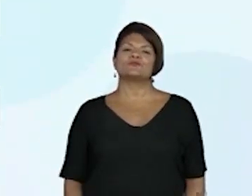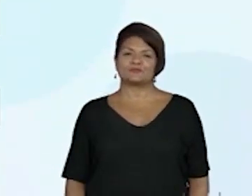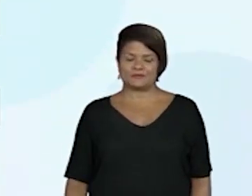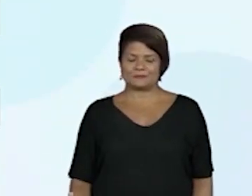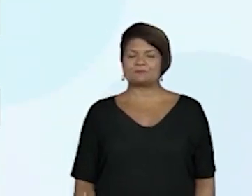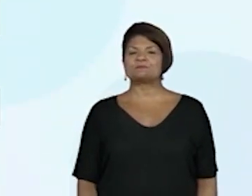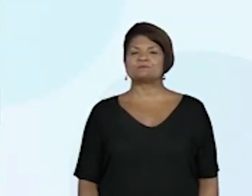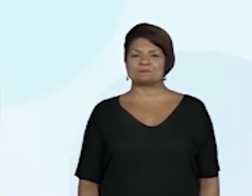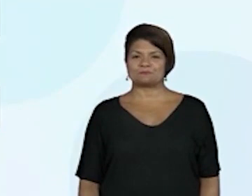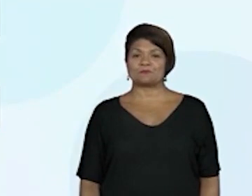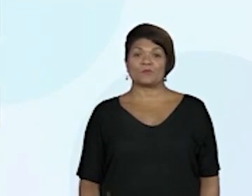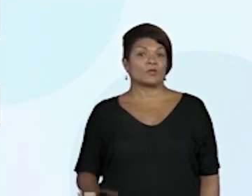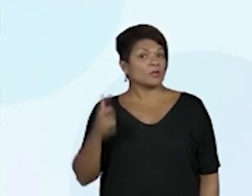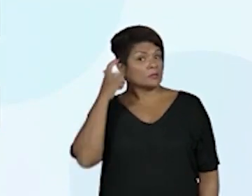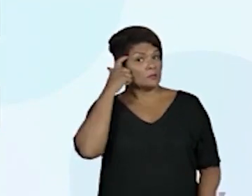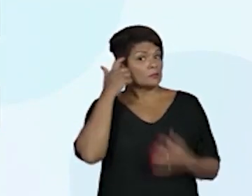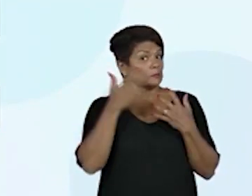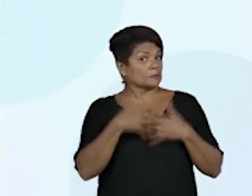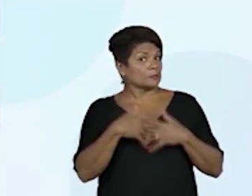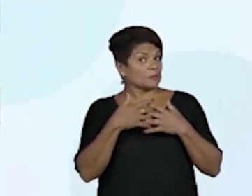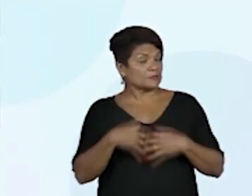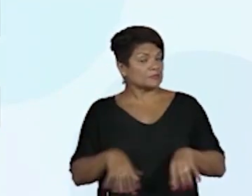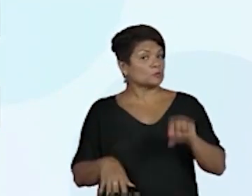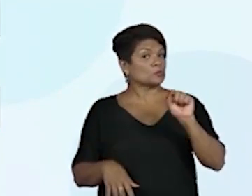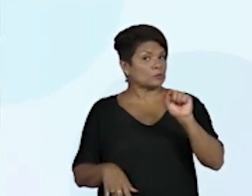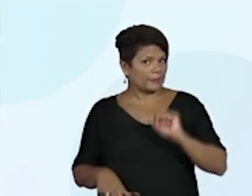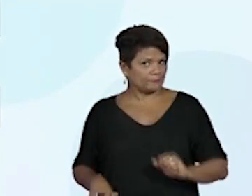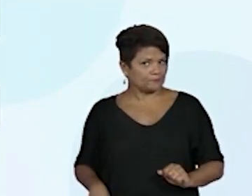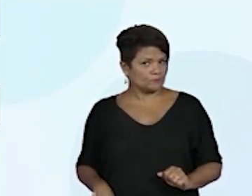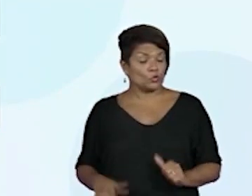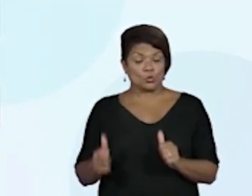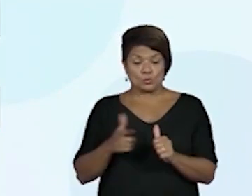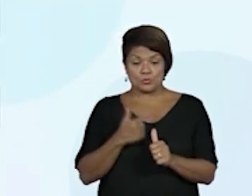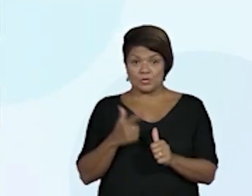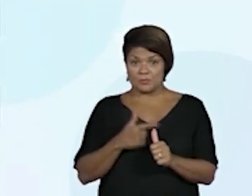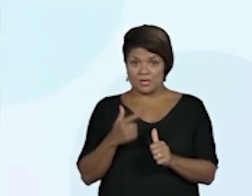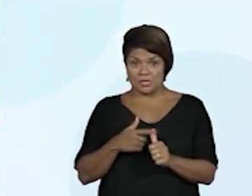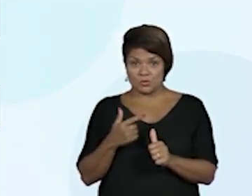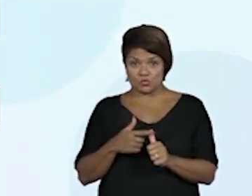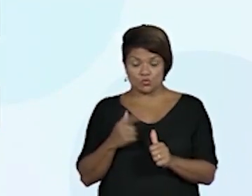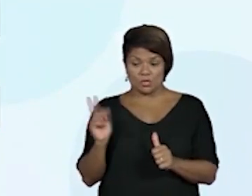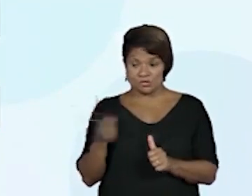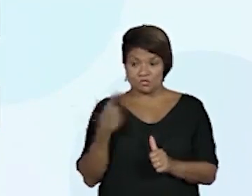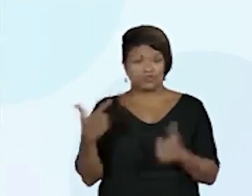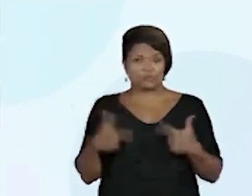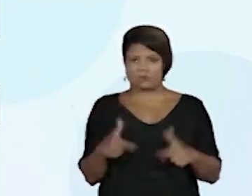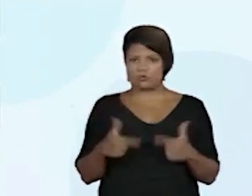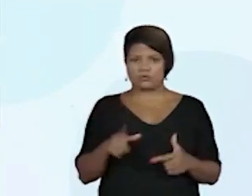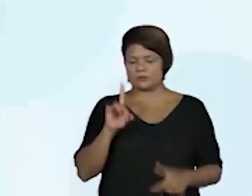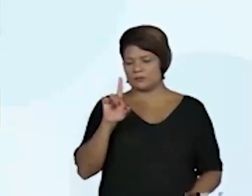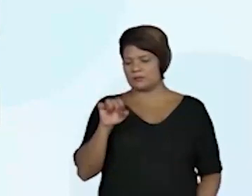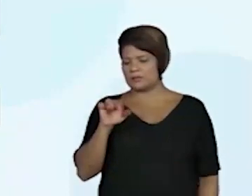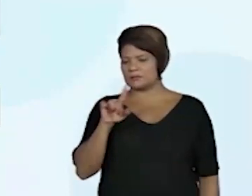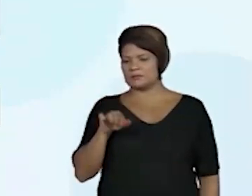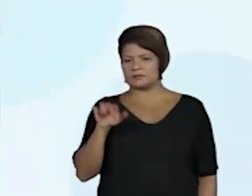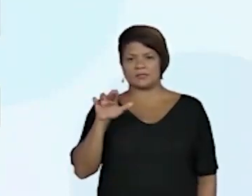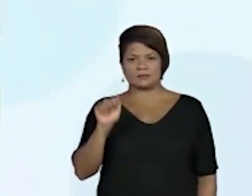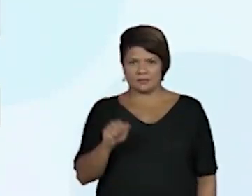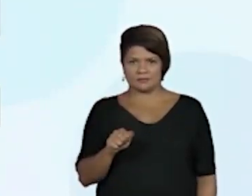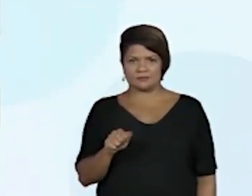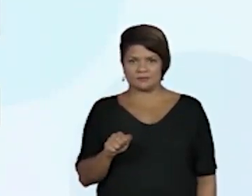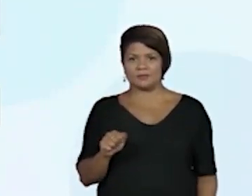479. Pensando que a gente no primeiro não tinha dezena, certo? Certo, pronto. E